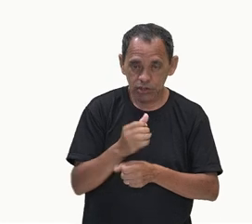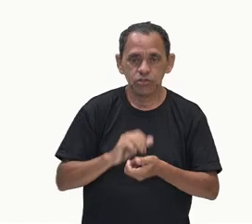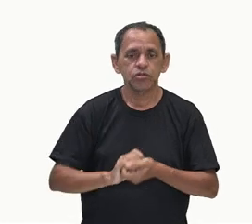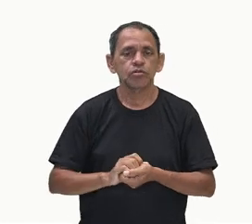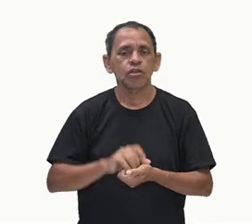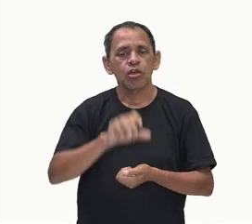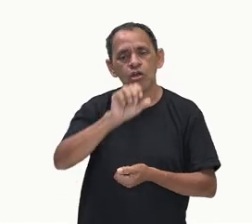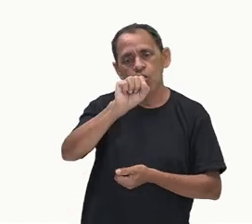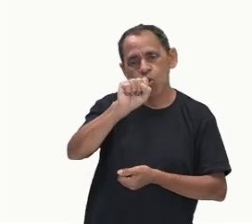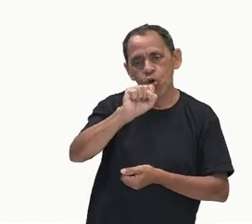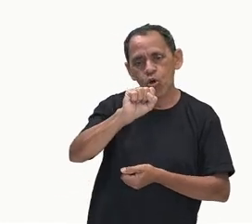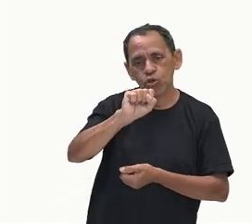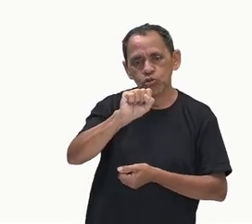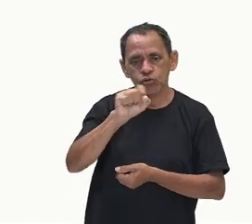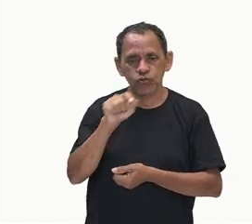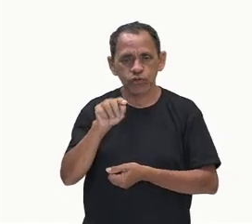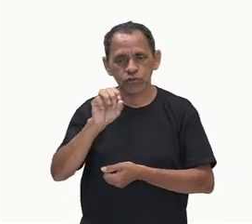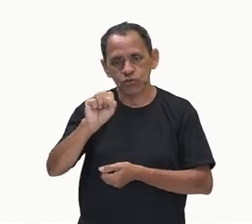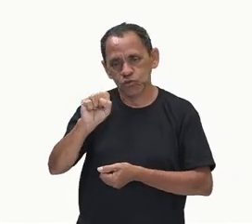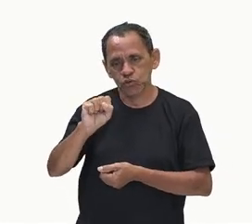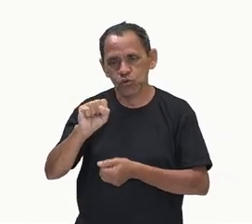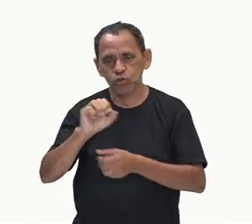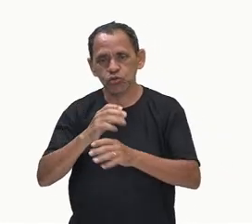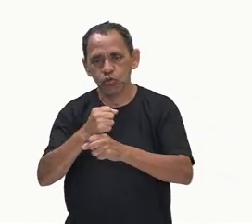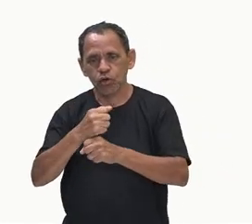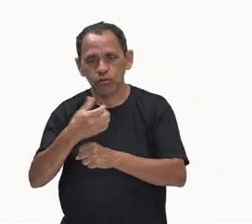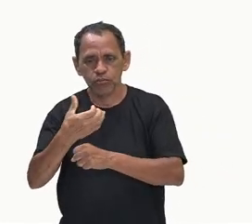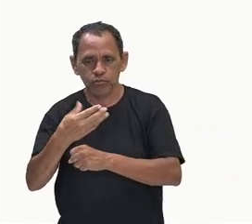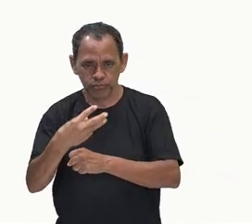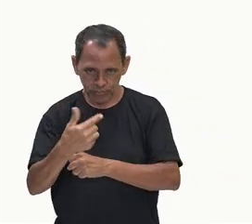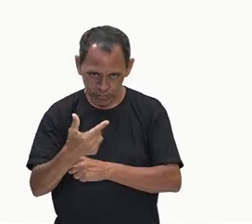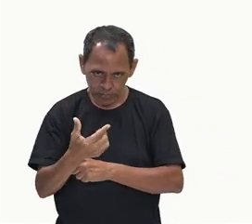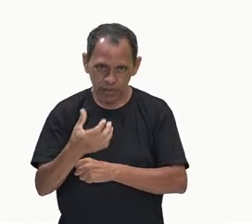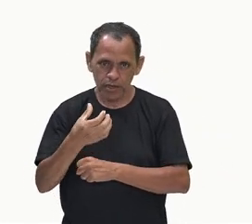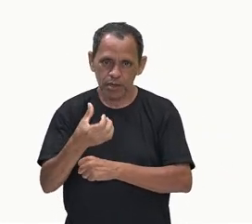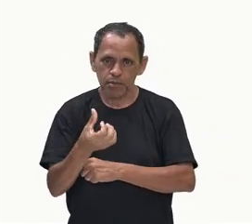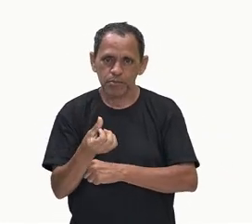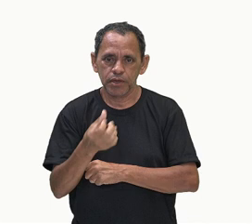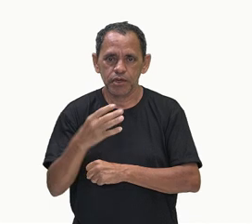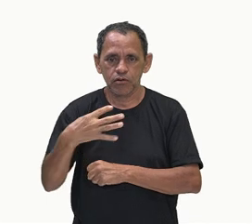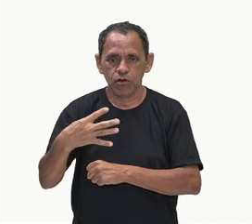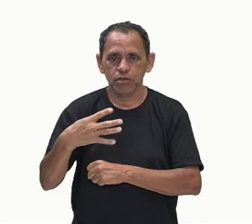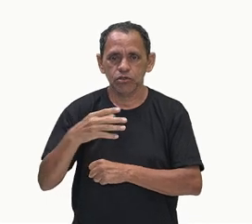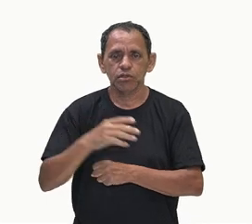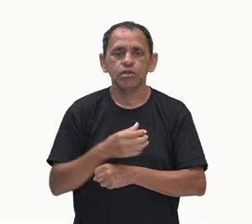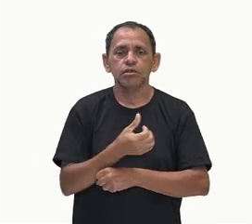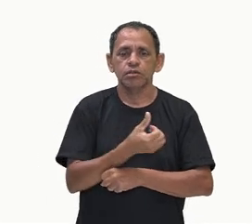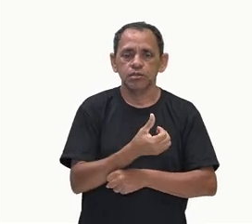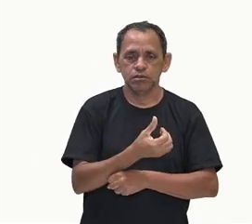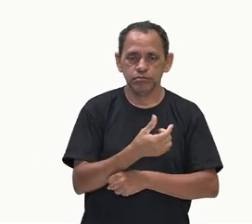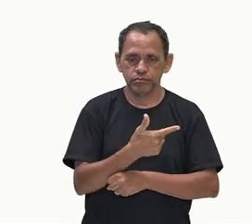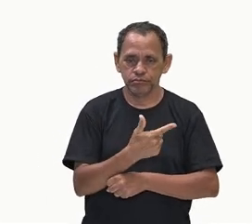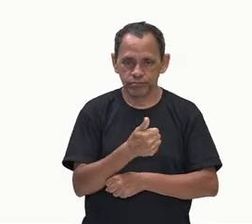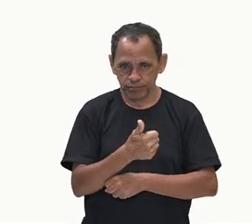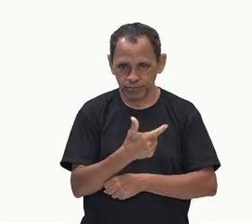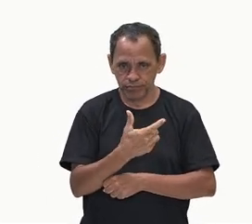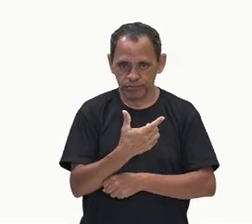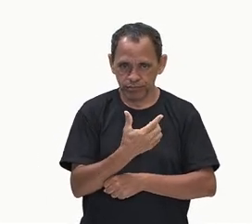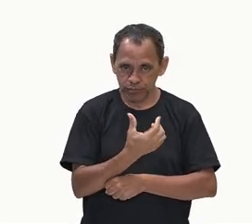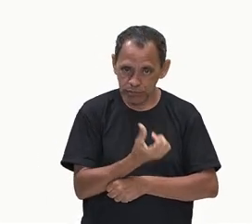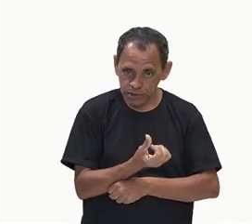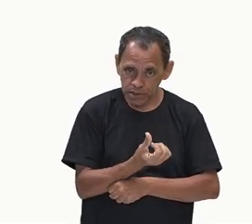8 que é 64 16 + 64 = 80 então